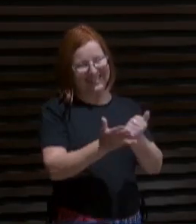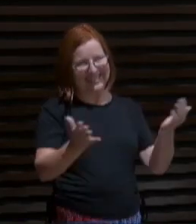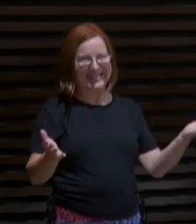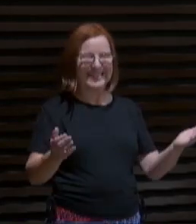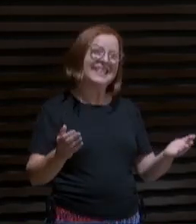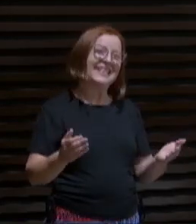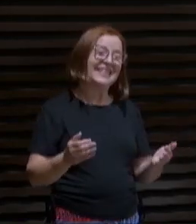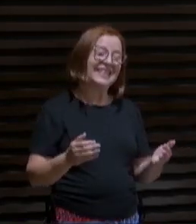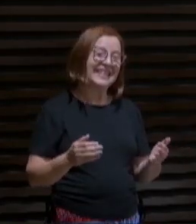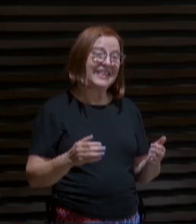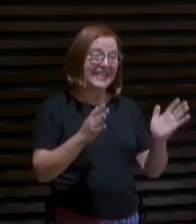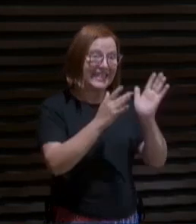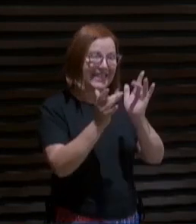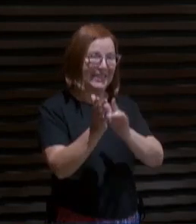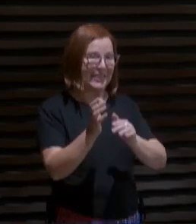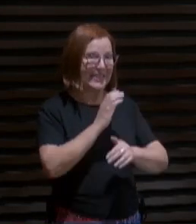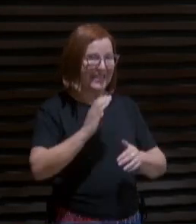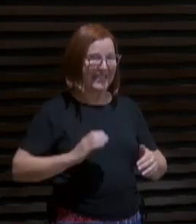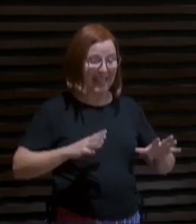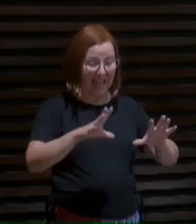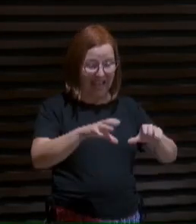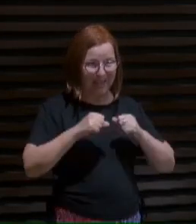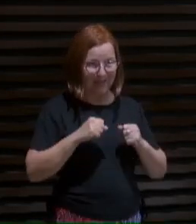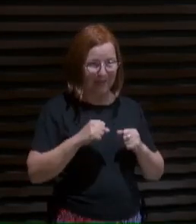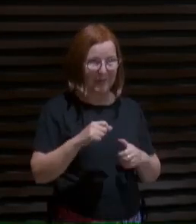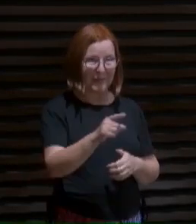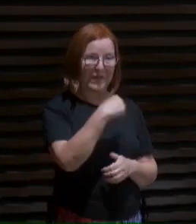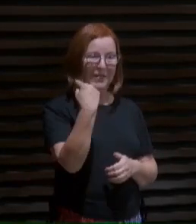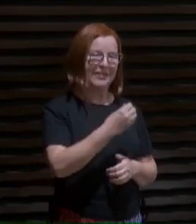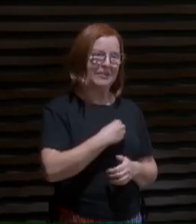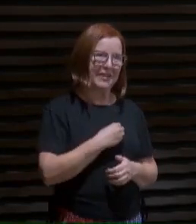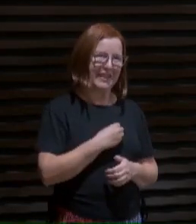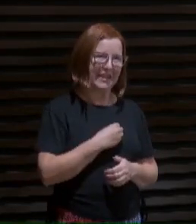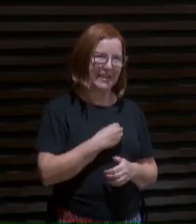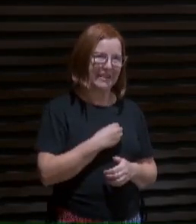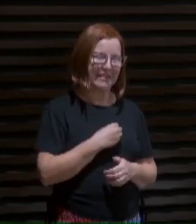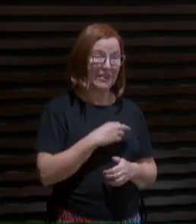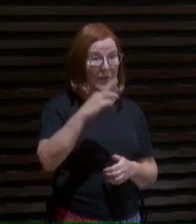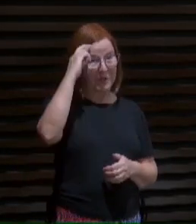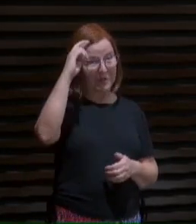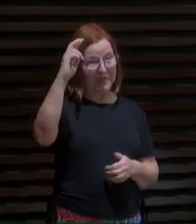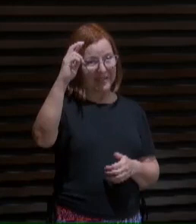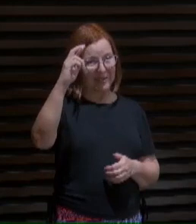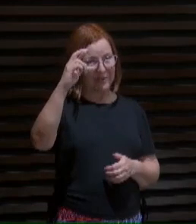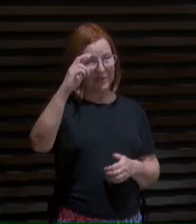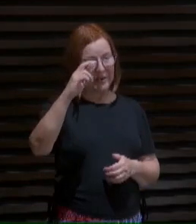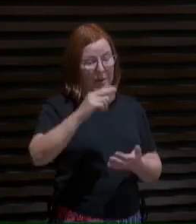Cristo assume a pecaminosidade do homem, o puro e perfeito Filho de